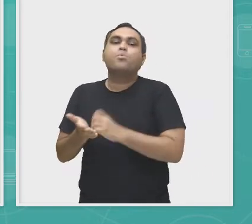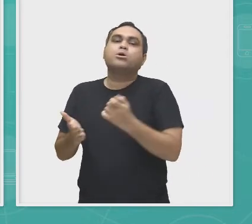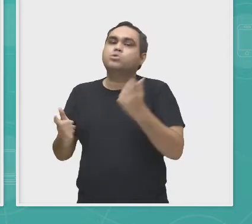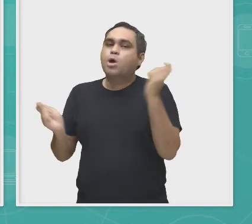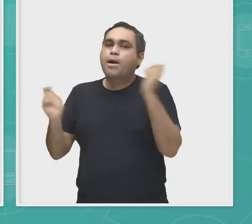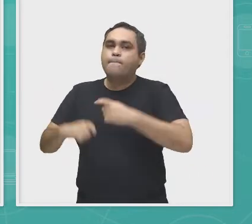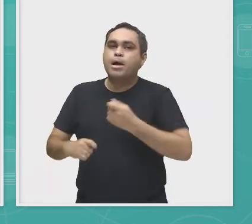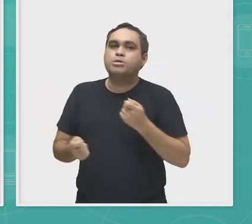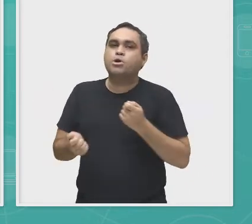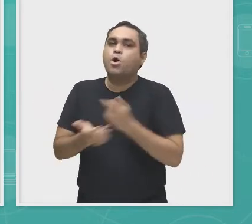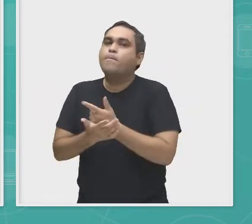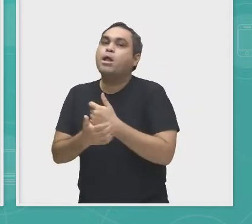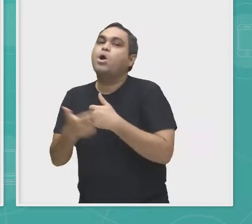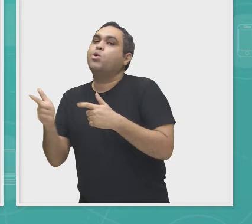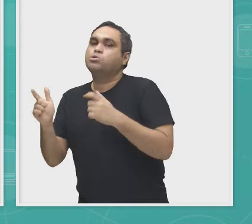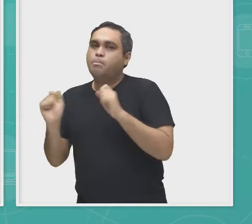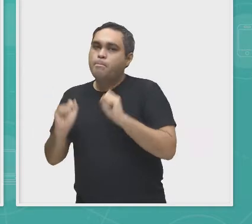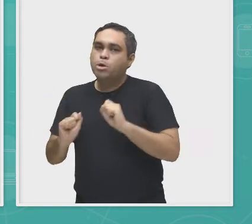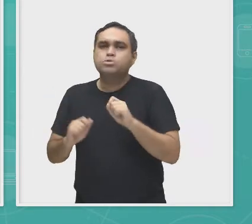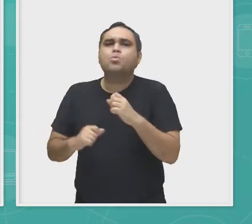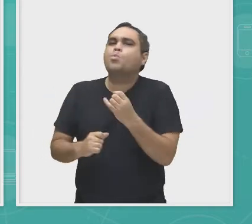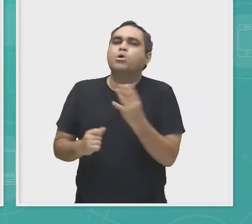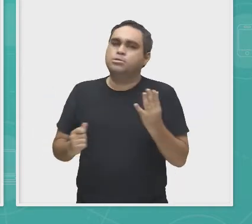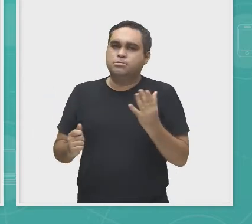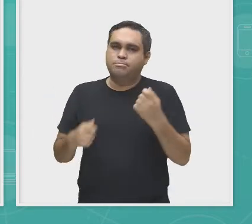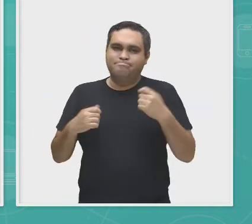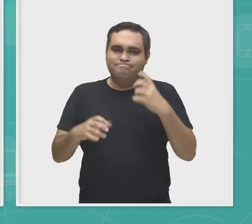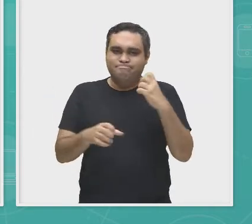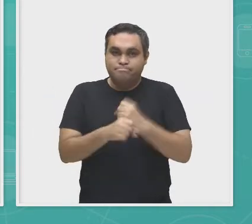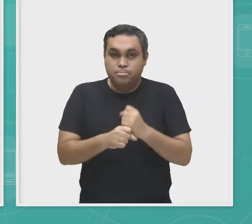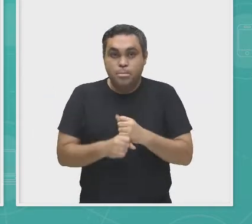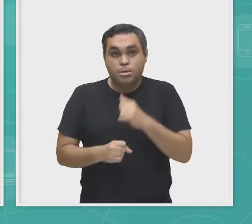mesmo, R$80. Duas camisas